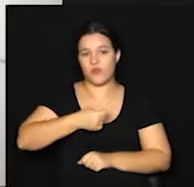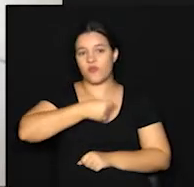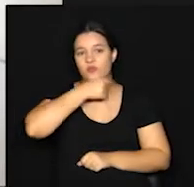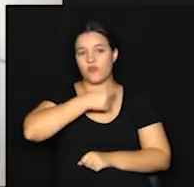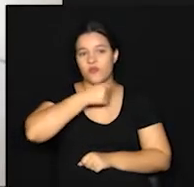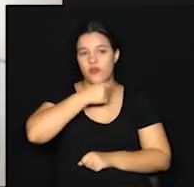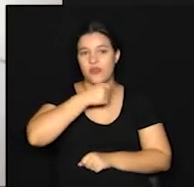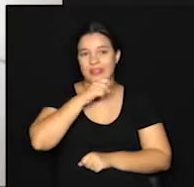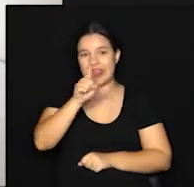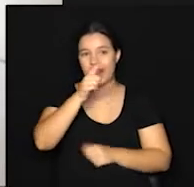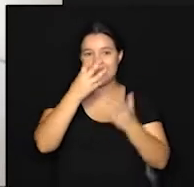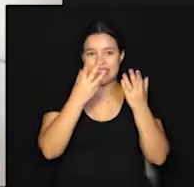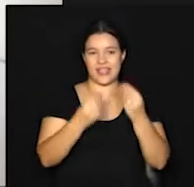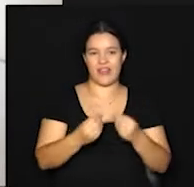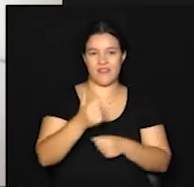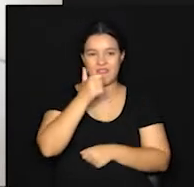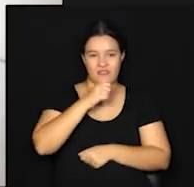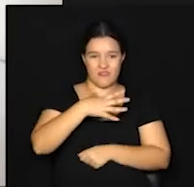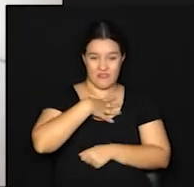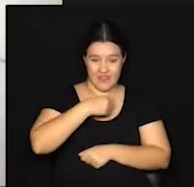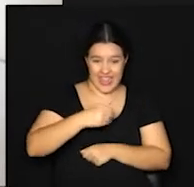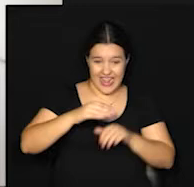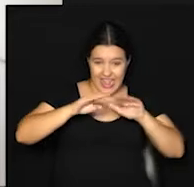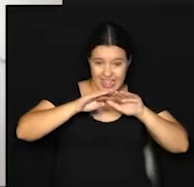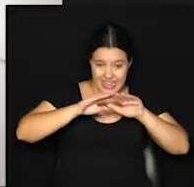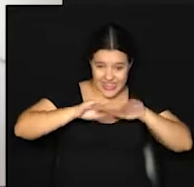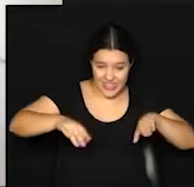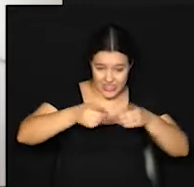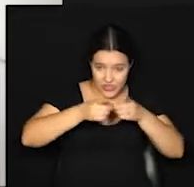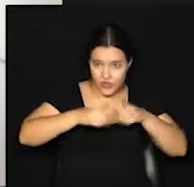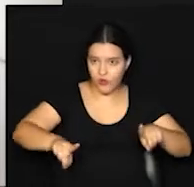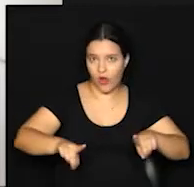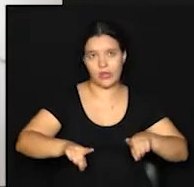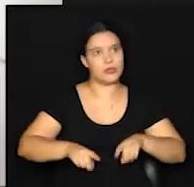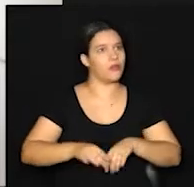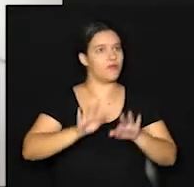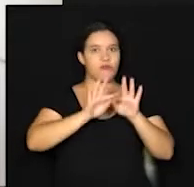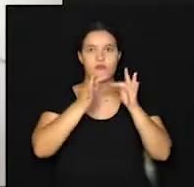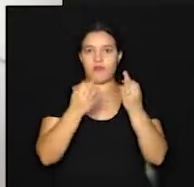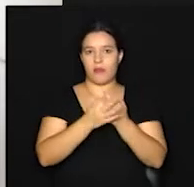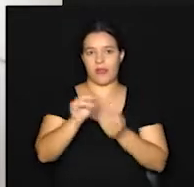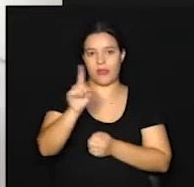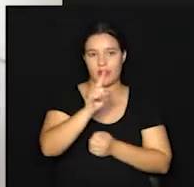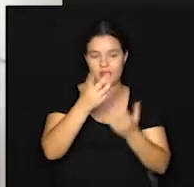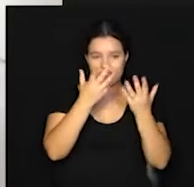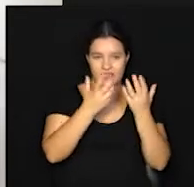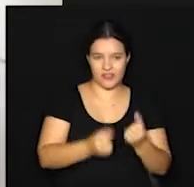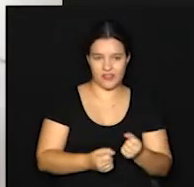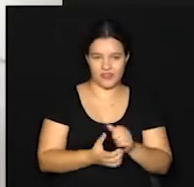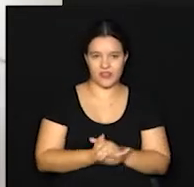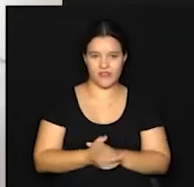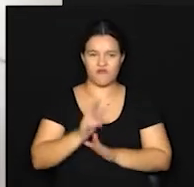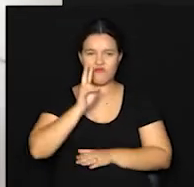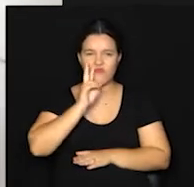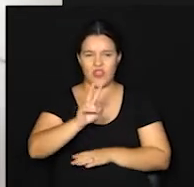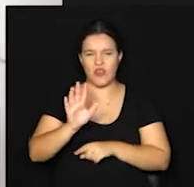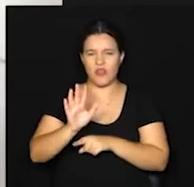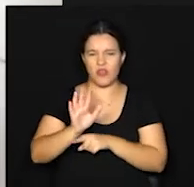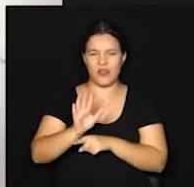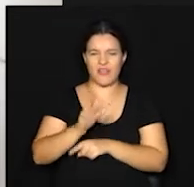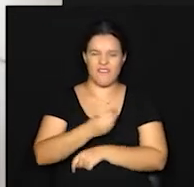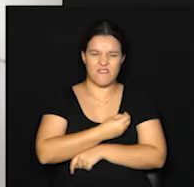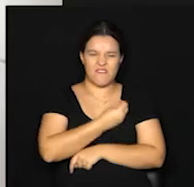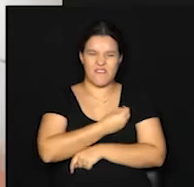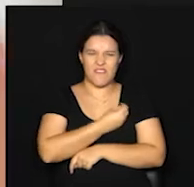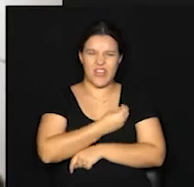uma filha separada. Então era quase assim, eu não sei se as pessoas viram A Vida Invisível, era